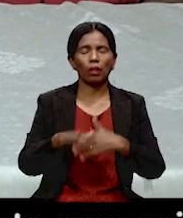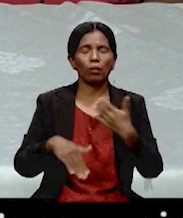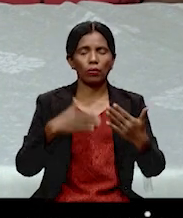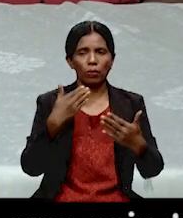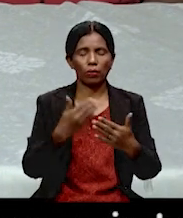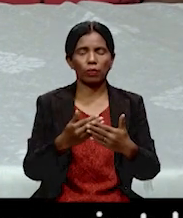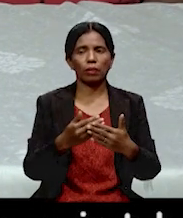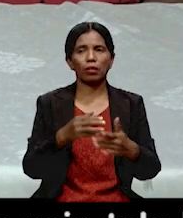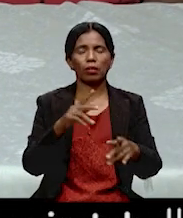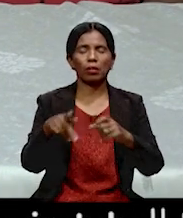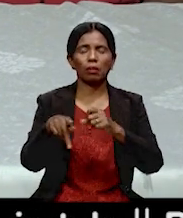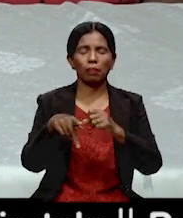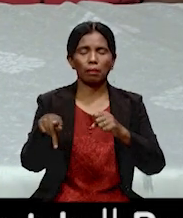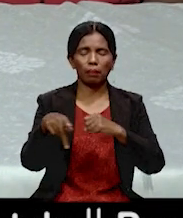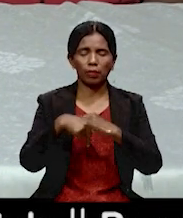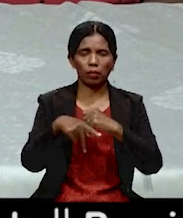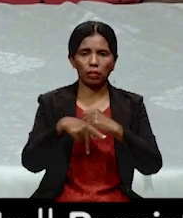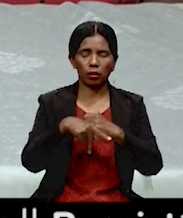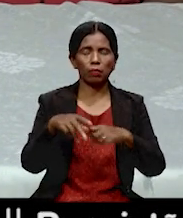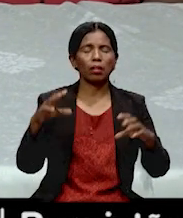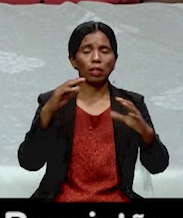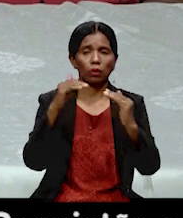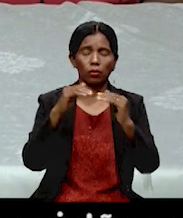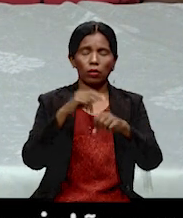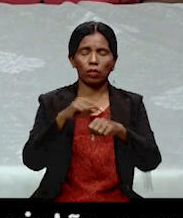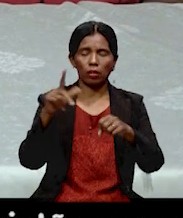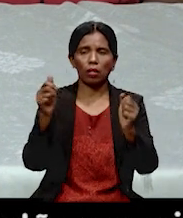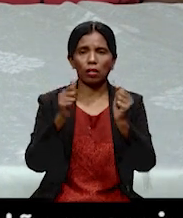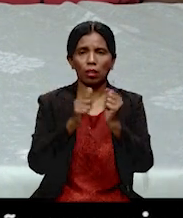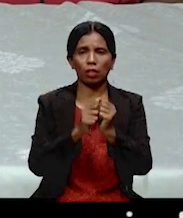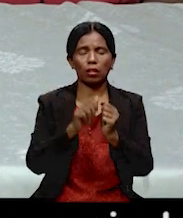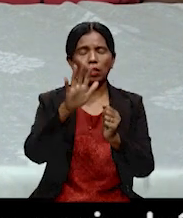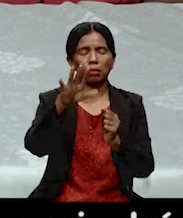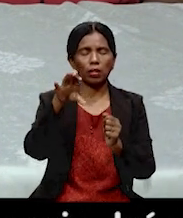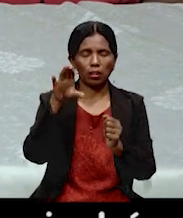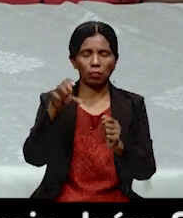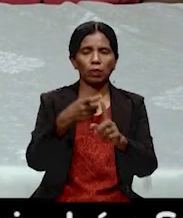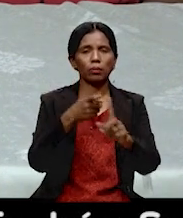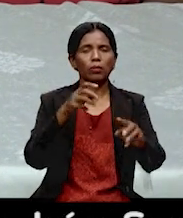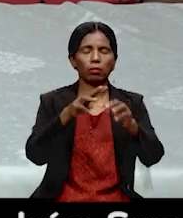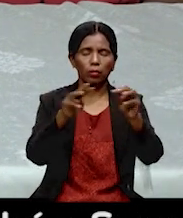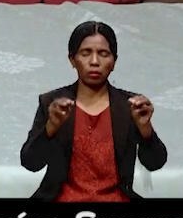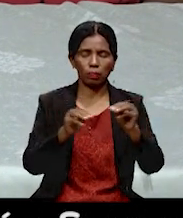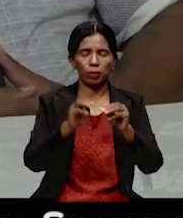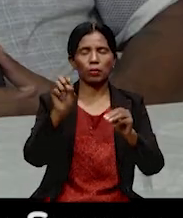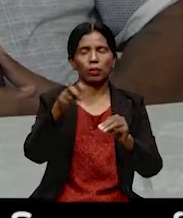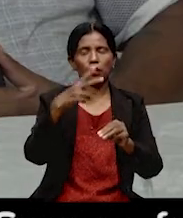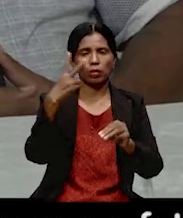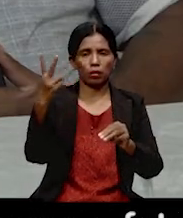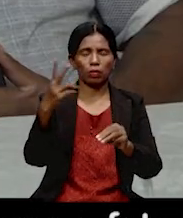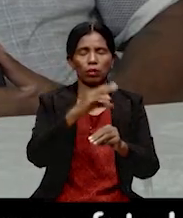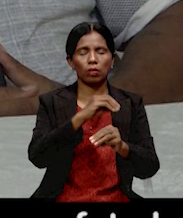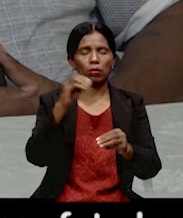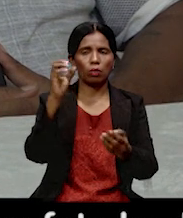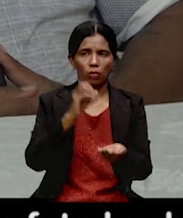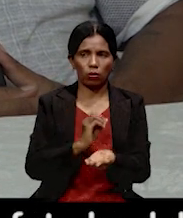ne bese participe ia Congresso Nacional refere hamutu katus lima mai husi municipio Sanulu Resin Rua no região